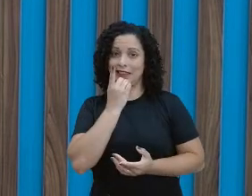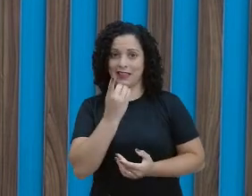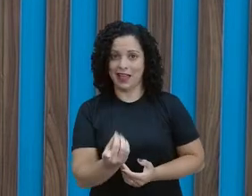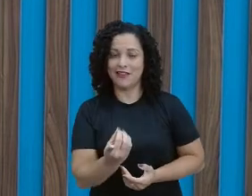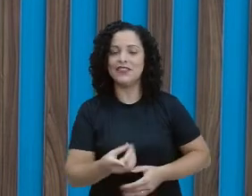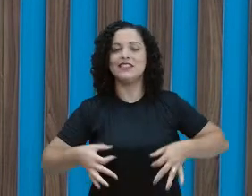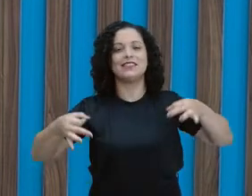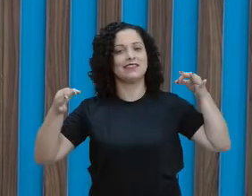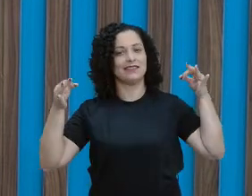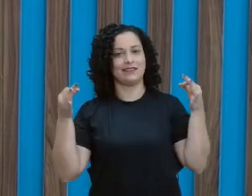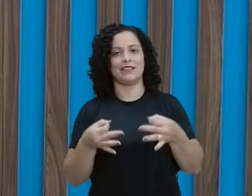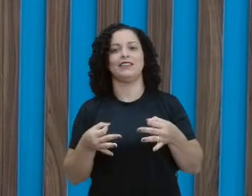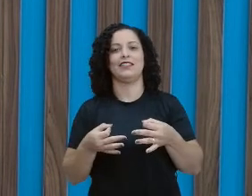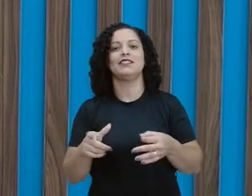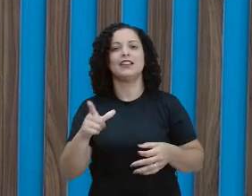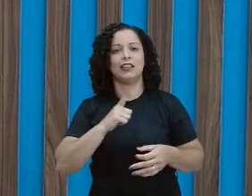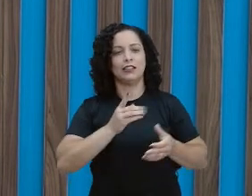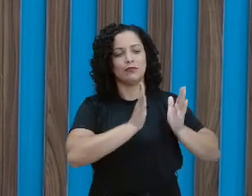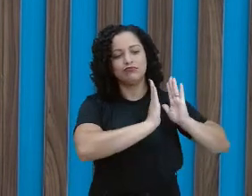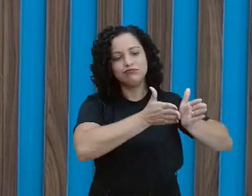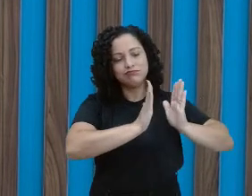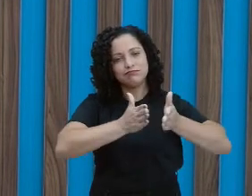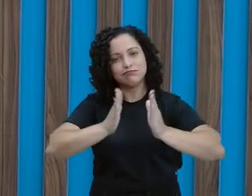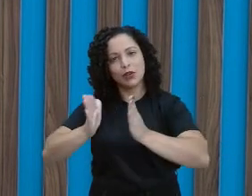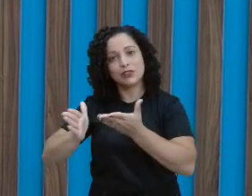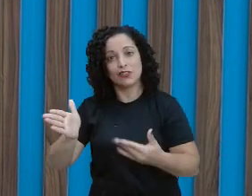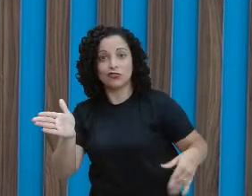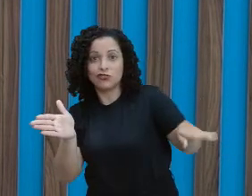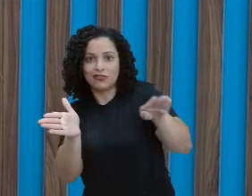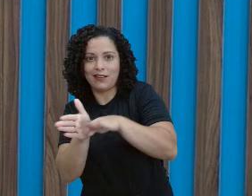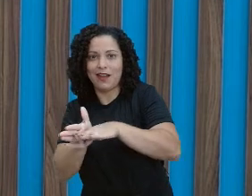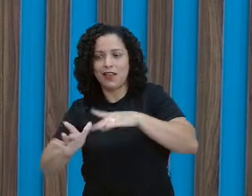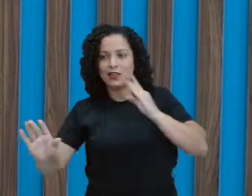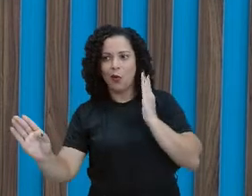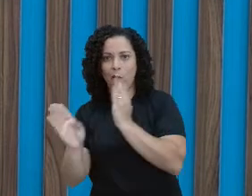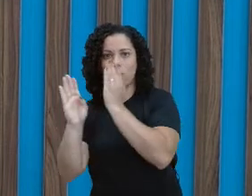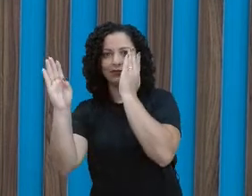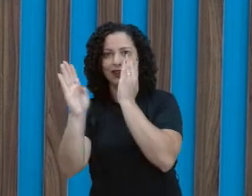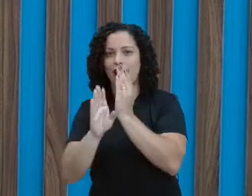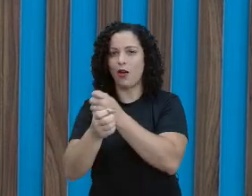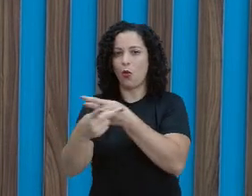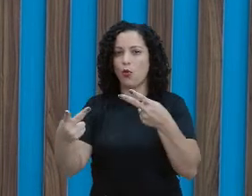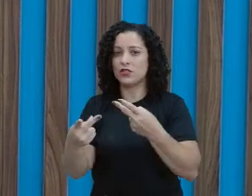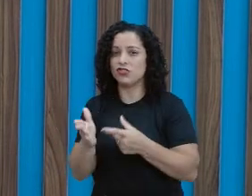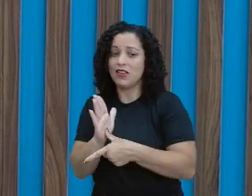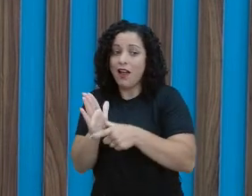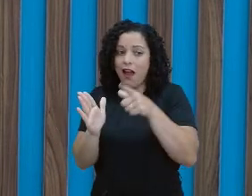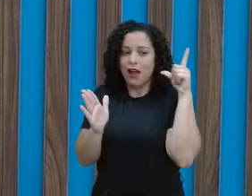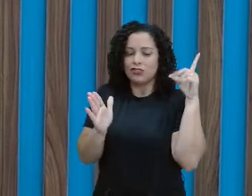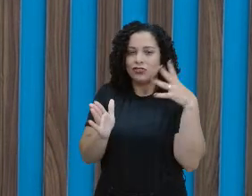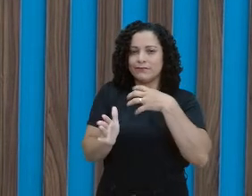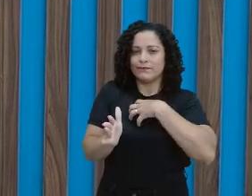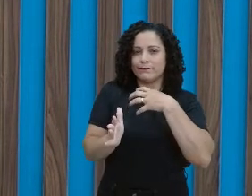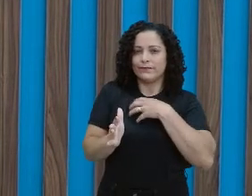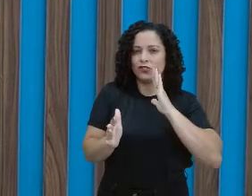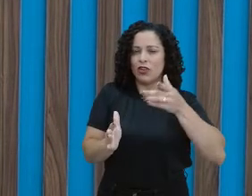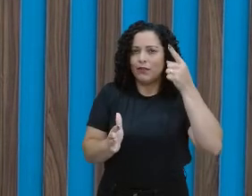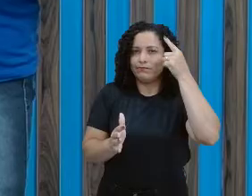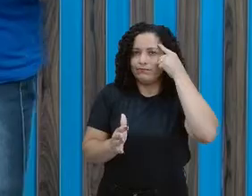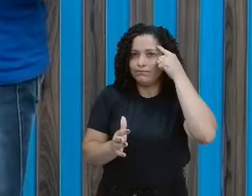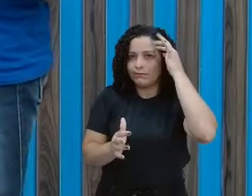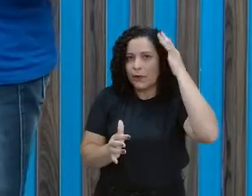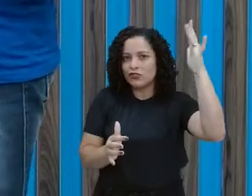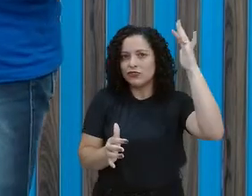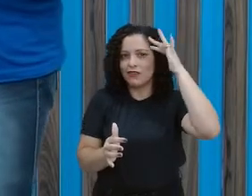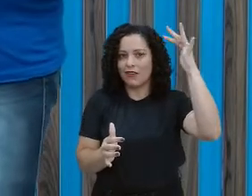ele tinha um percurso a seguir para descobrir alguma coisa que ele já tinha, um problema que ele já tinha em mente.